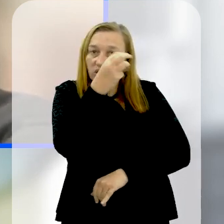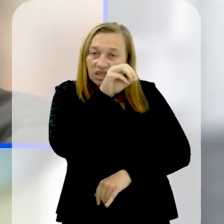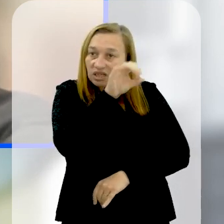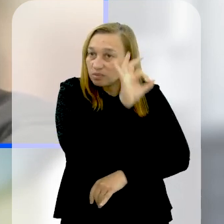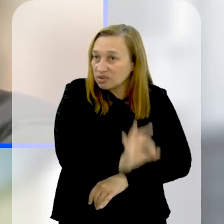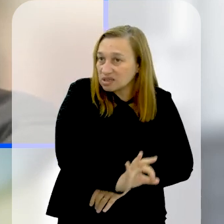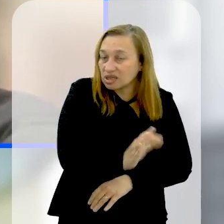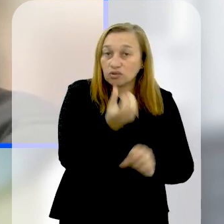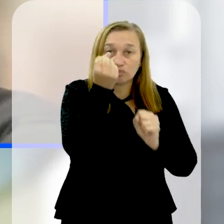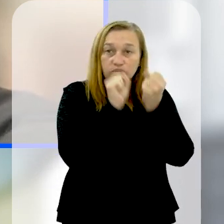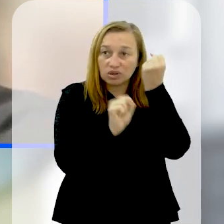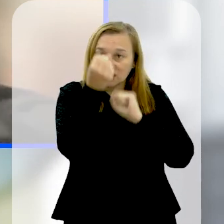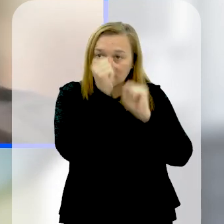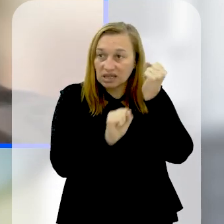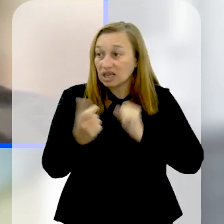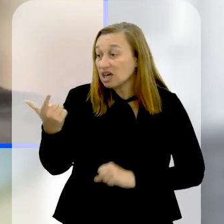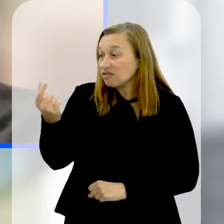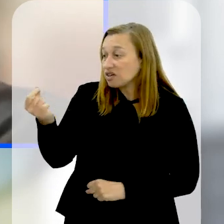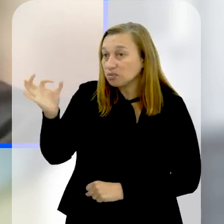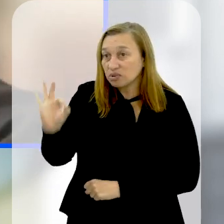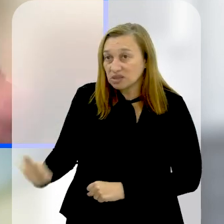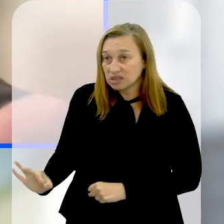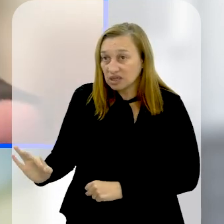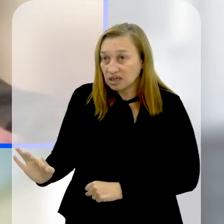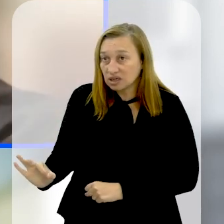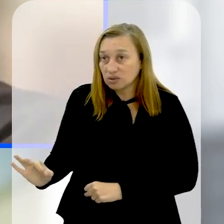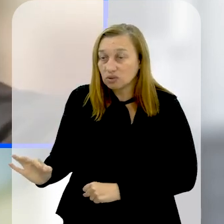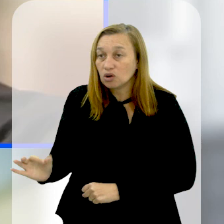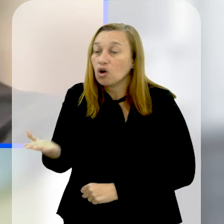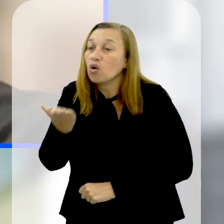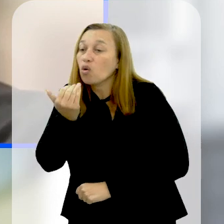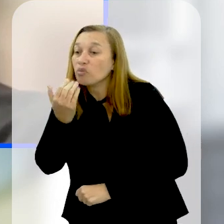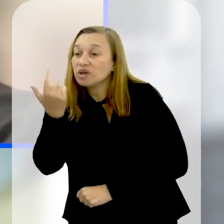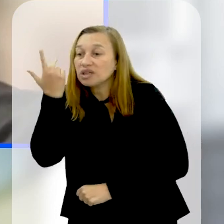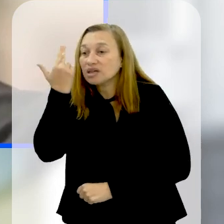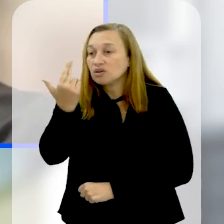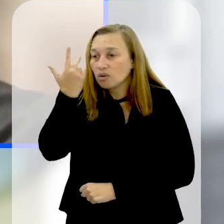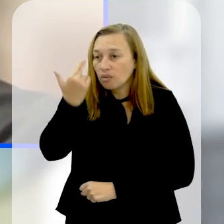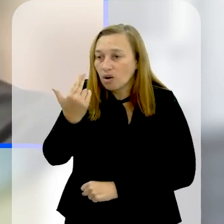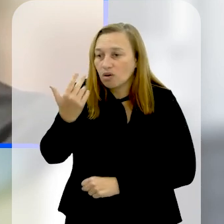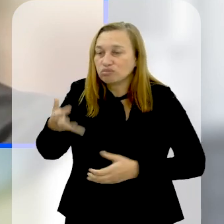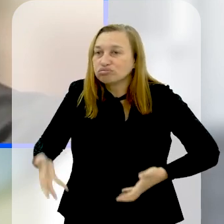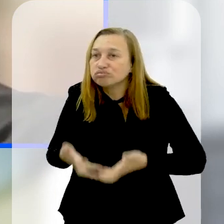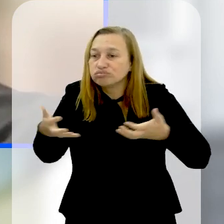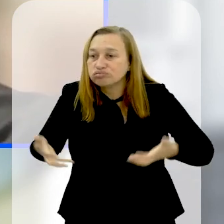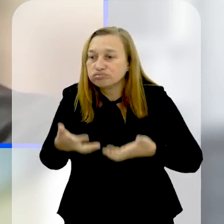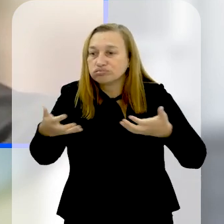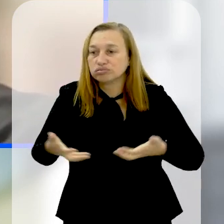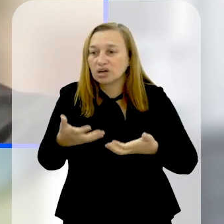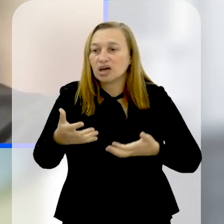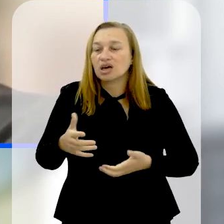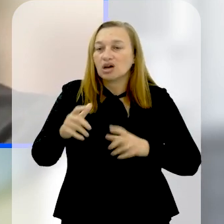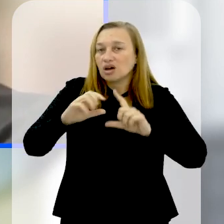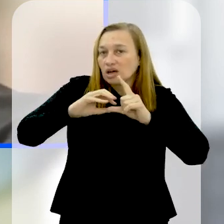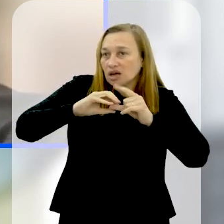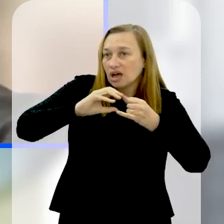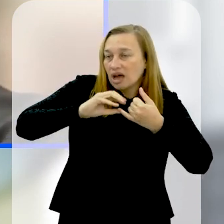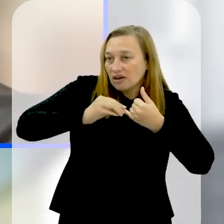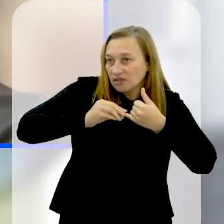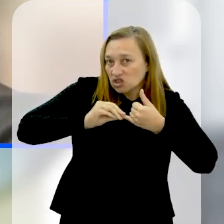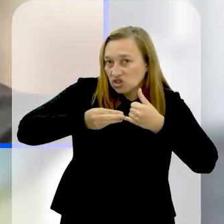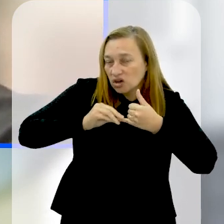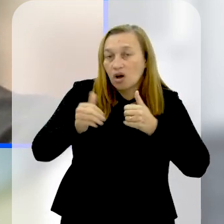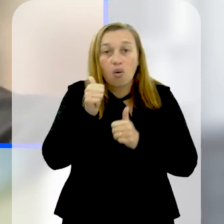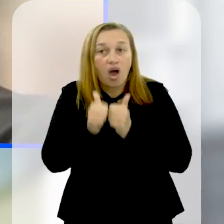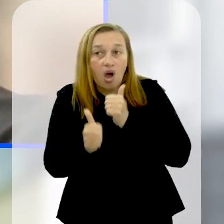80% do supermercado de produto ultraprocessado, 20% lá é de verduras, legumes e arroz, feijão,